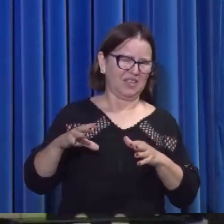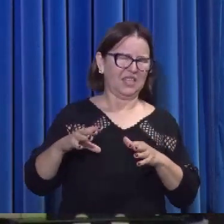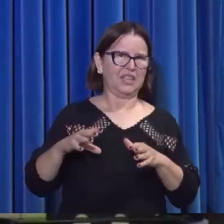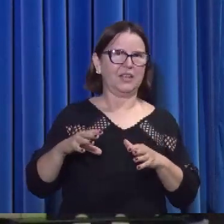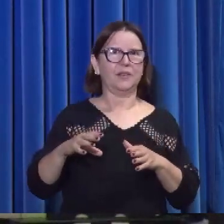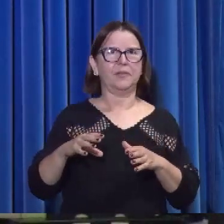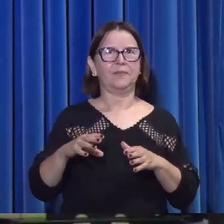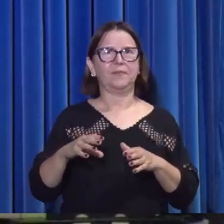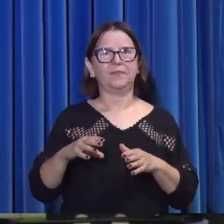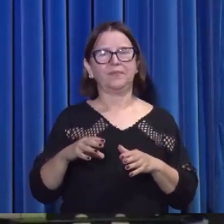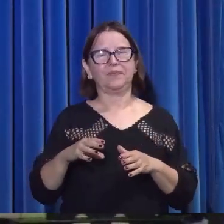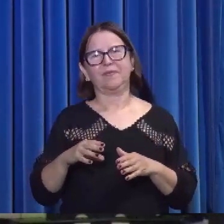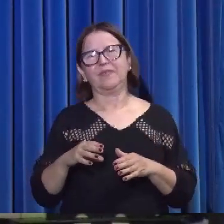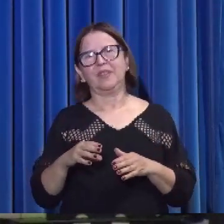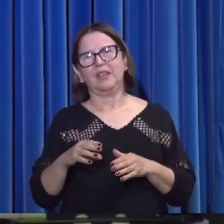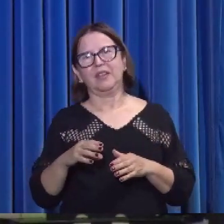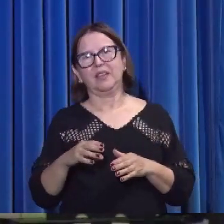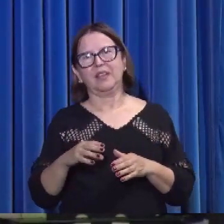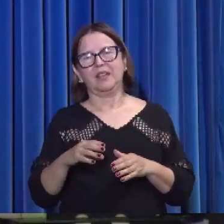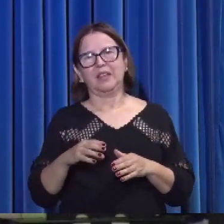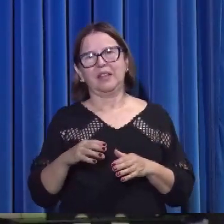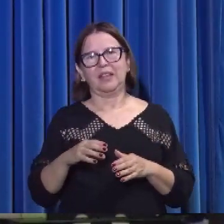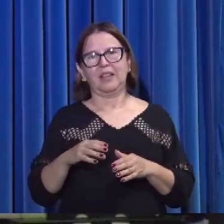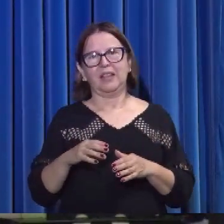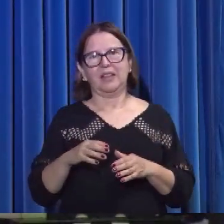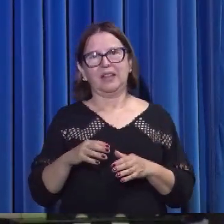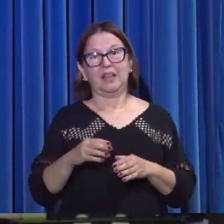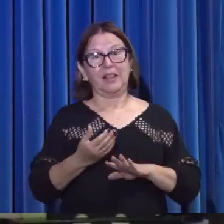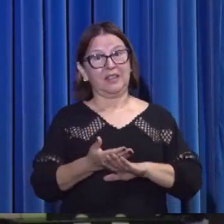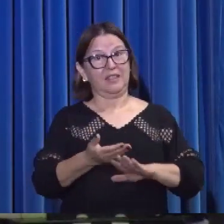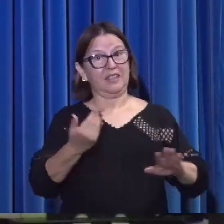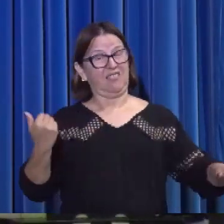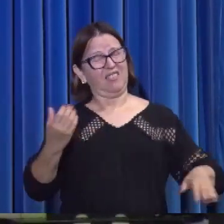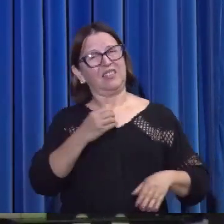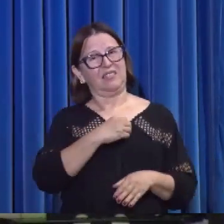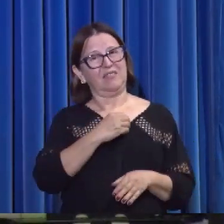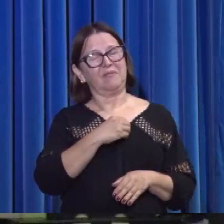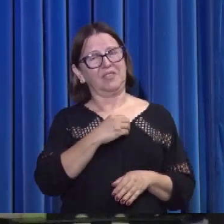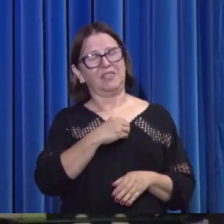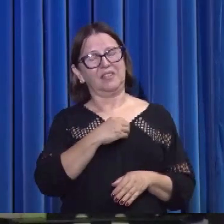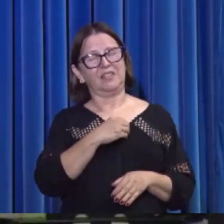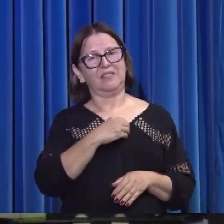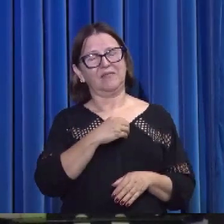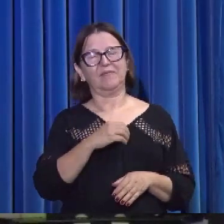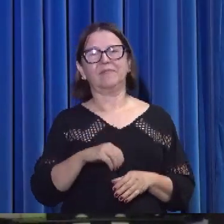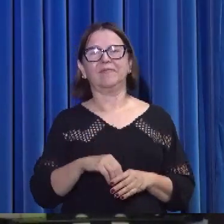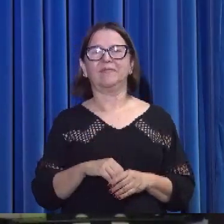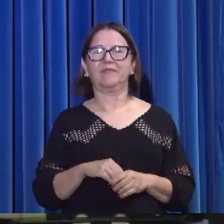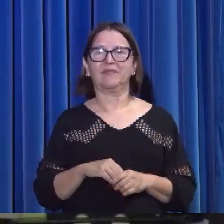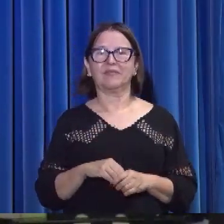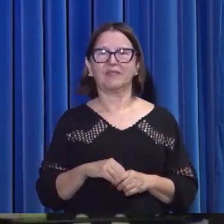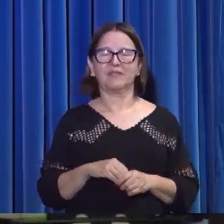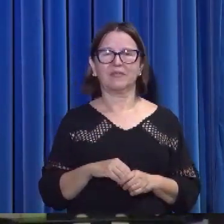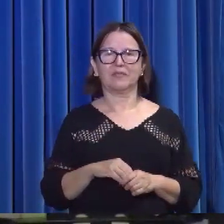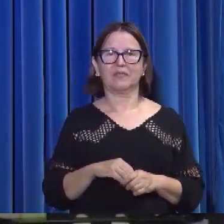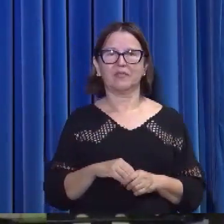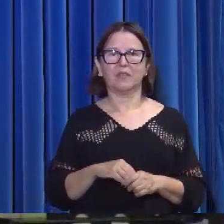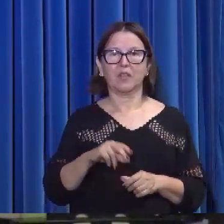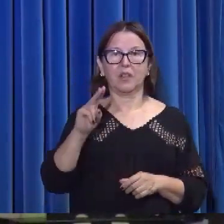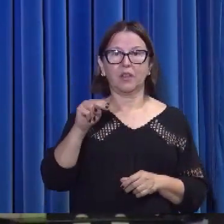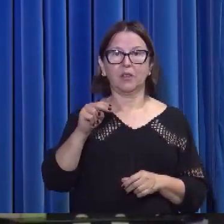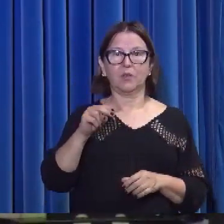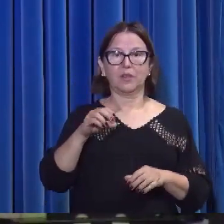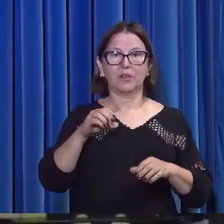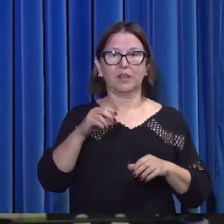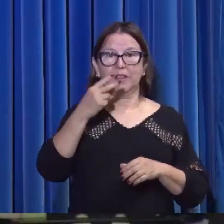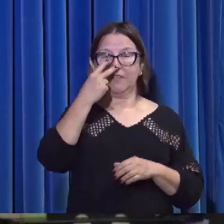Um osso velho, podre, mas a pessoa fica agarrada ali com ele. Eu nunca vi velório com um caminhão de